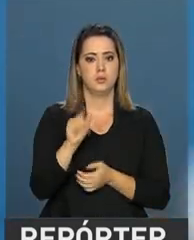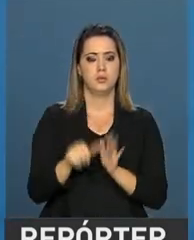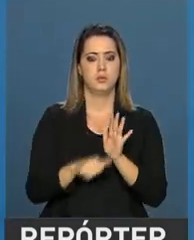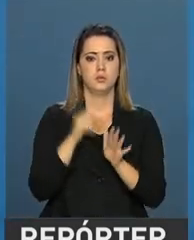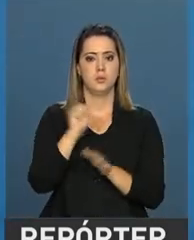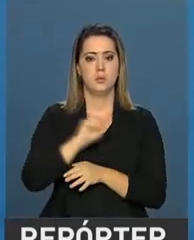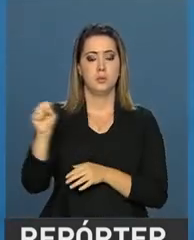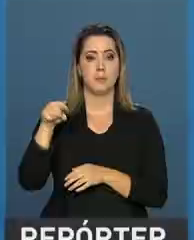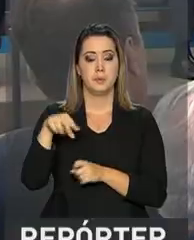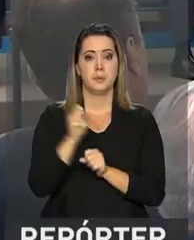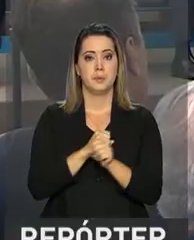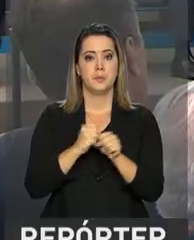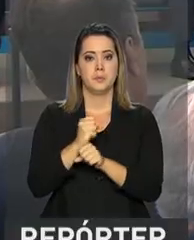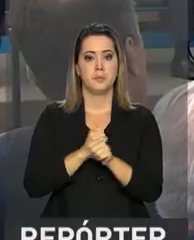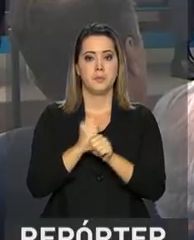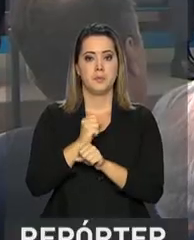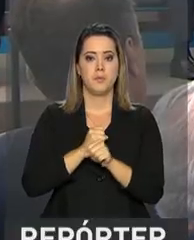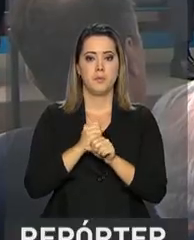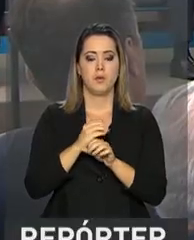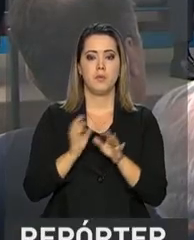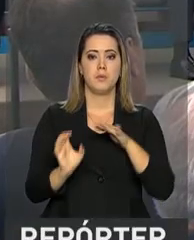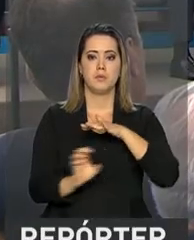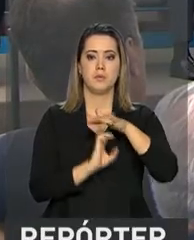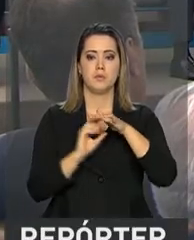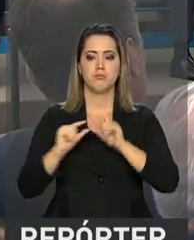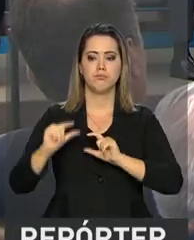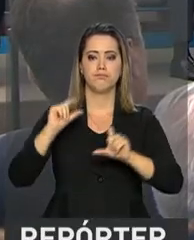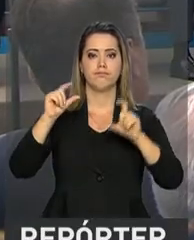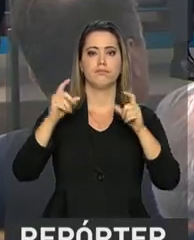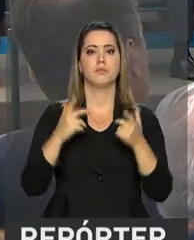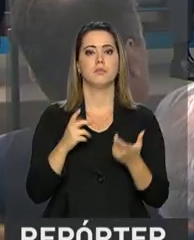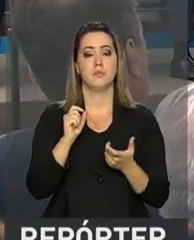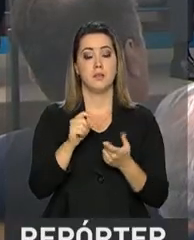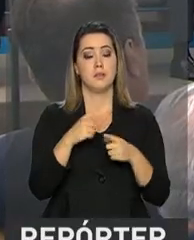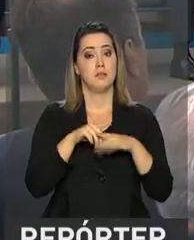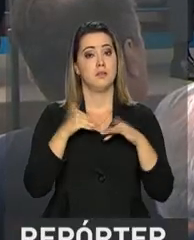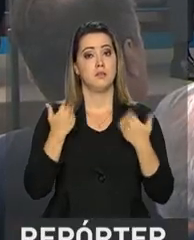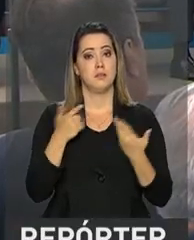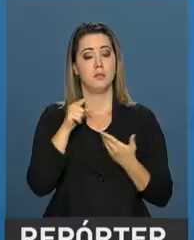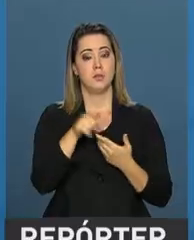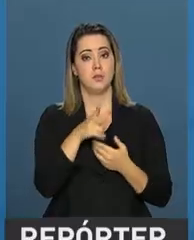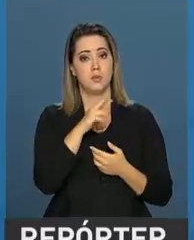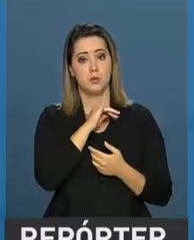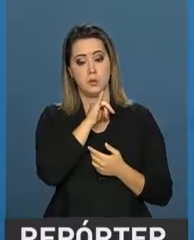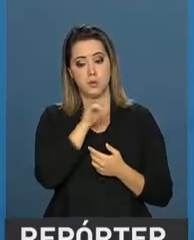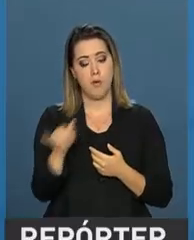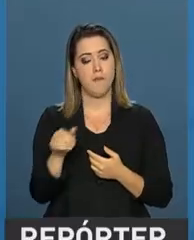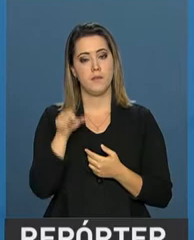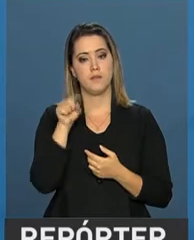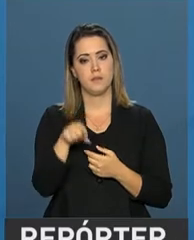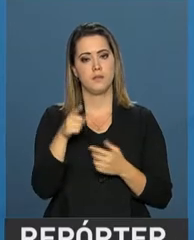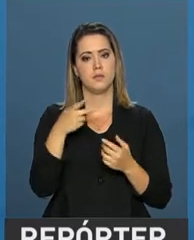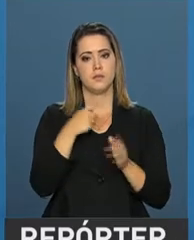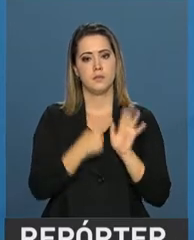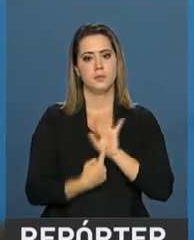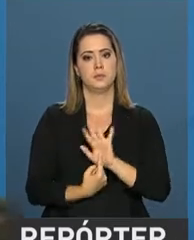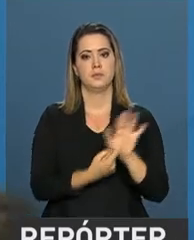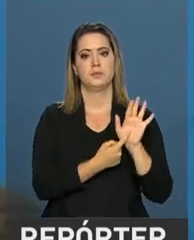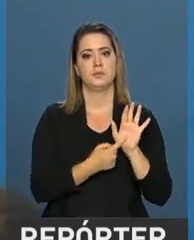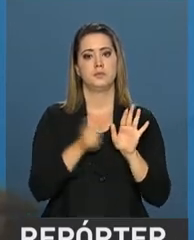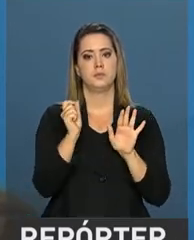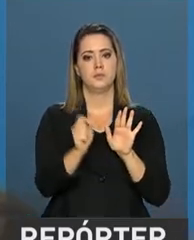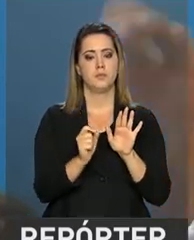deste ano para as micro pequenas e médias empresas portanto a sua recomendação e aqui revela uma pequena